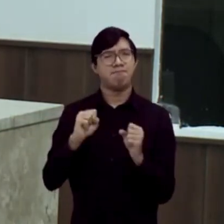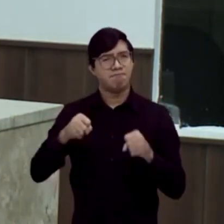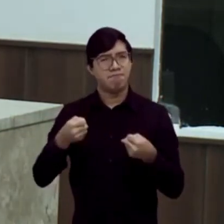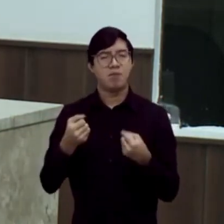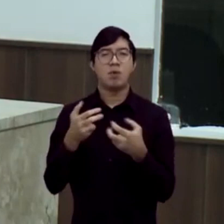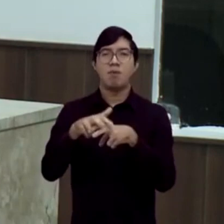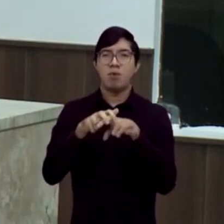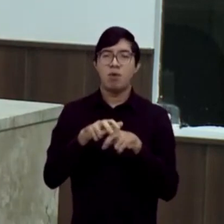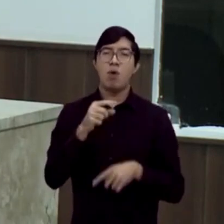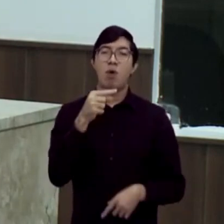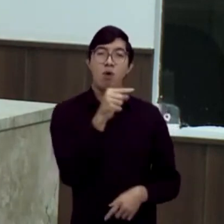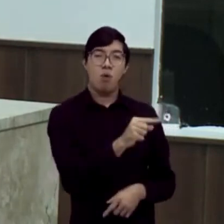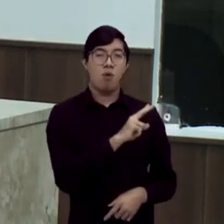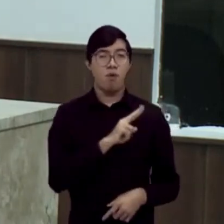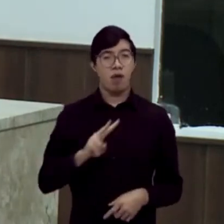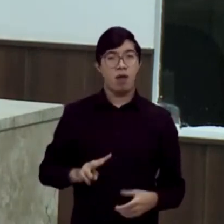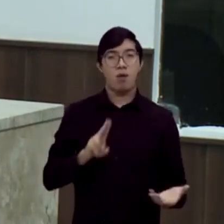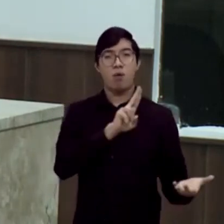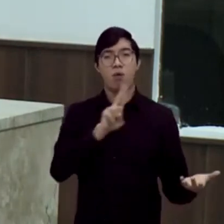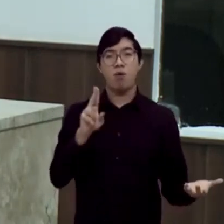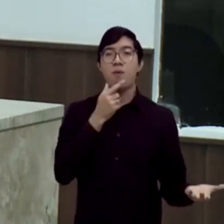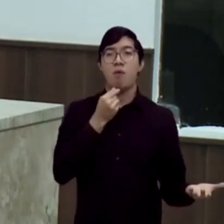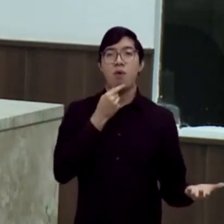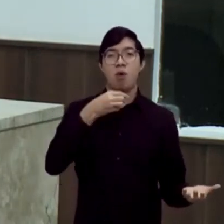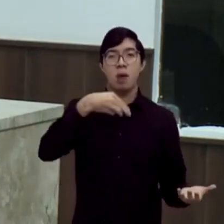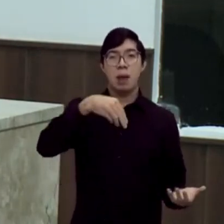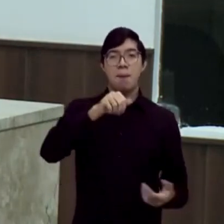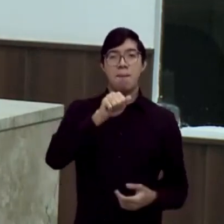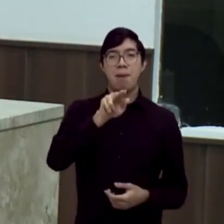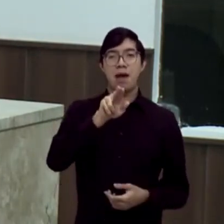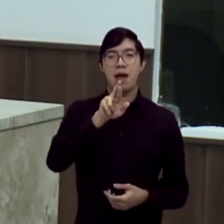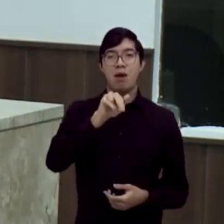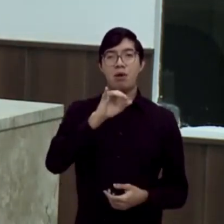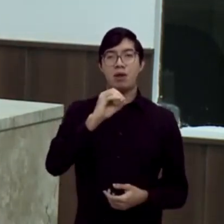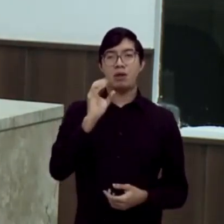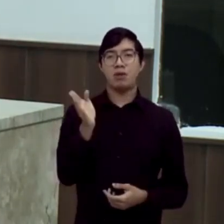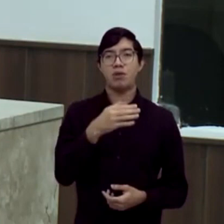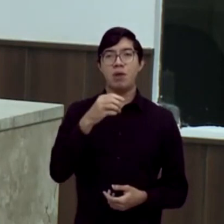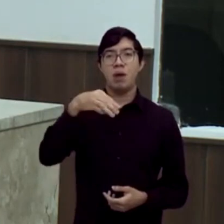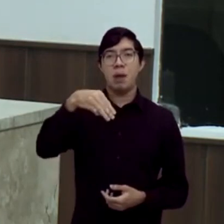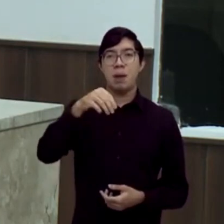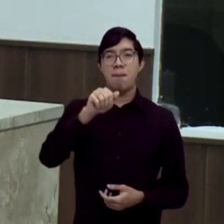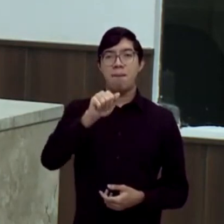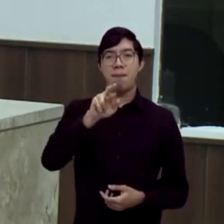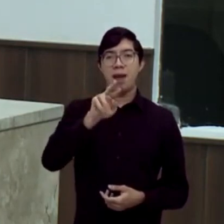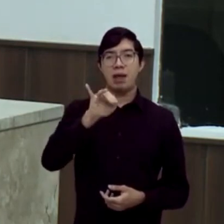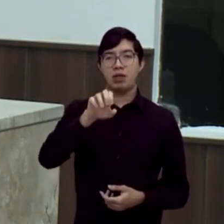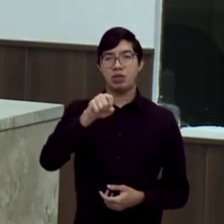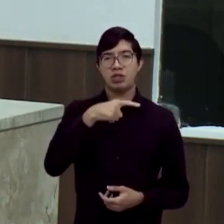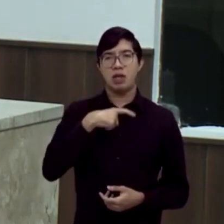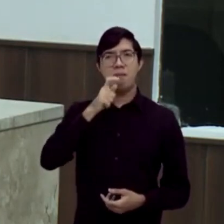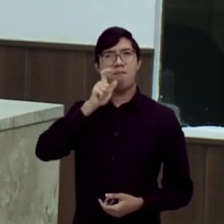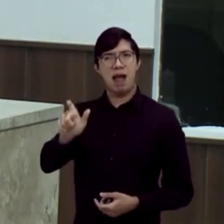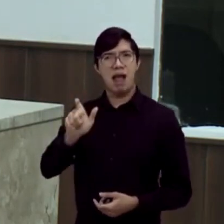nome dele é Maurício Martins, ele denegriu a imagem dessas três, ele atingiu todas as